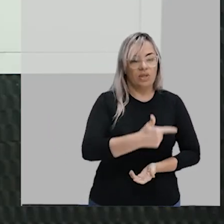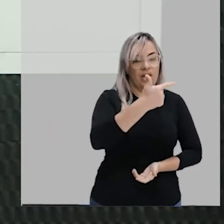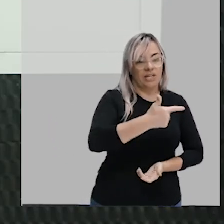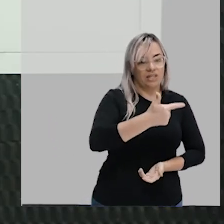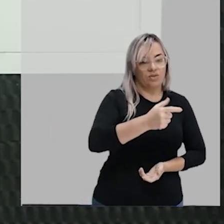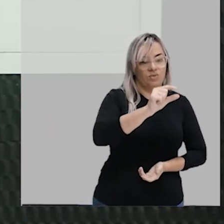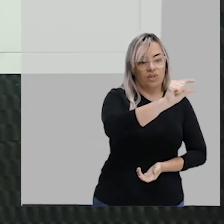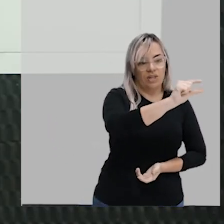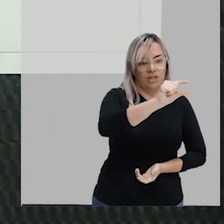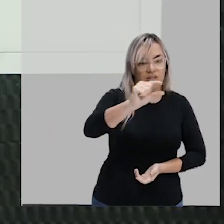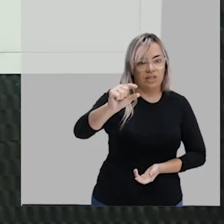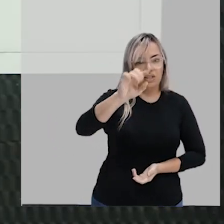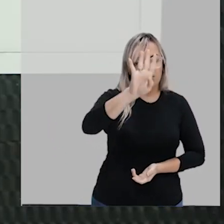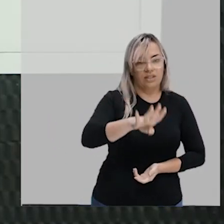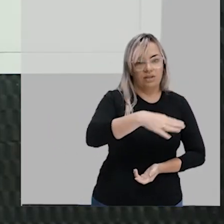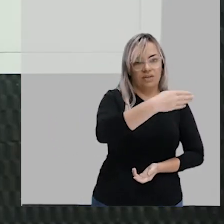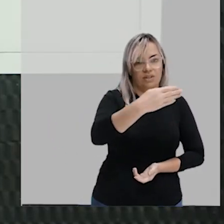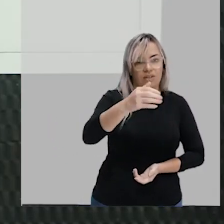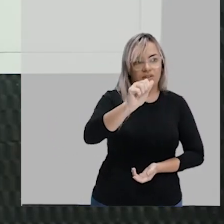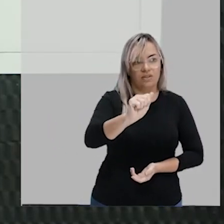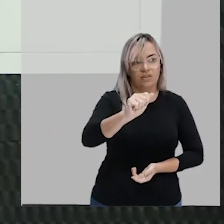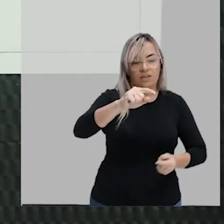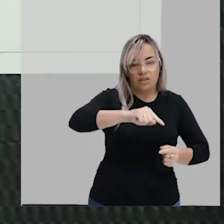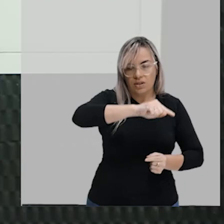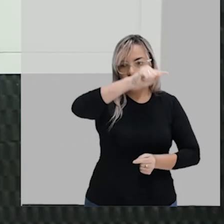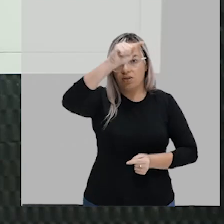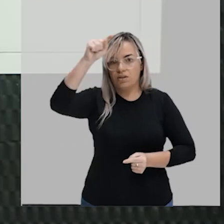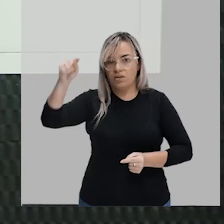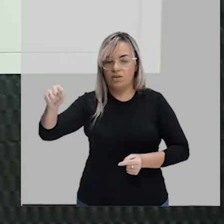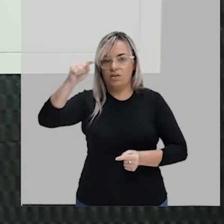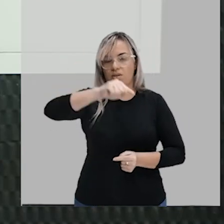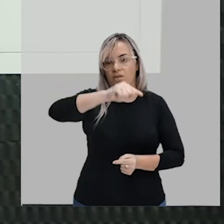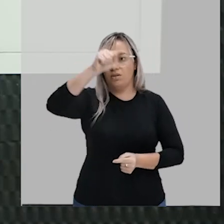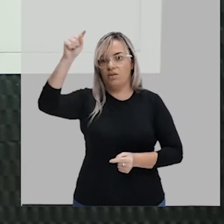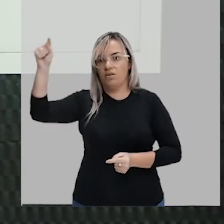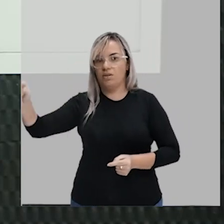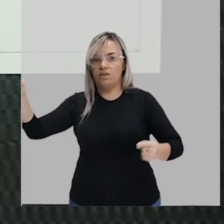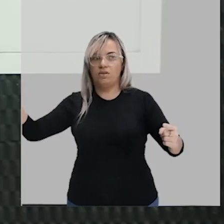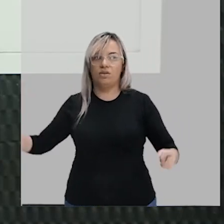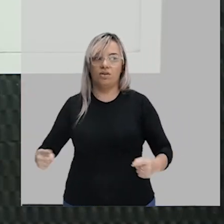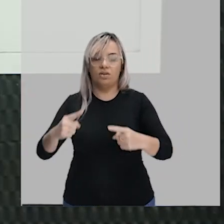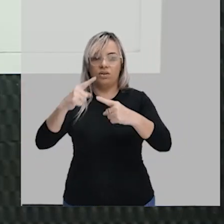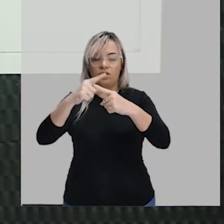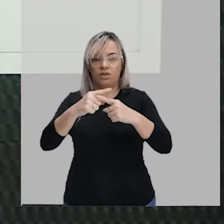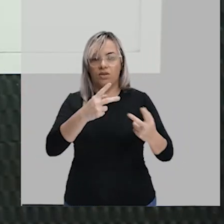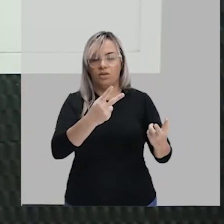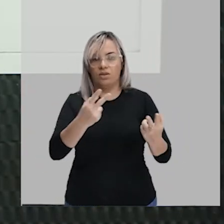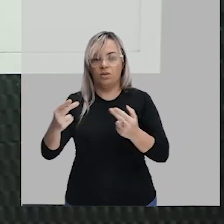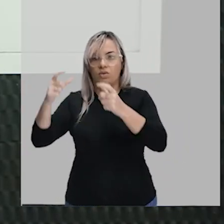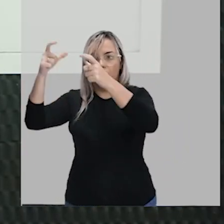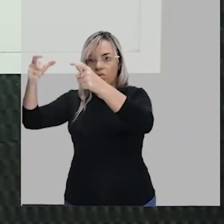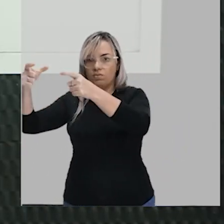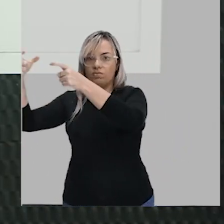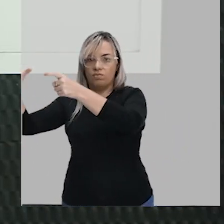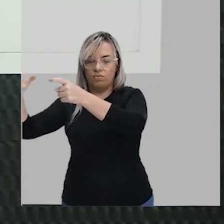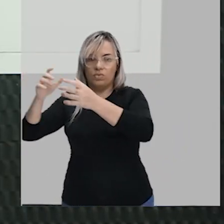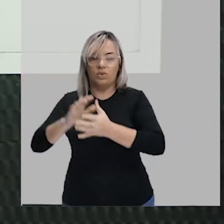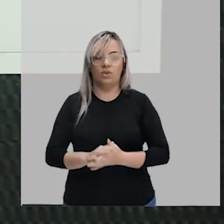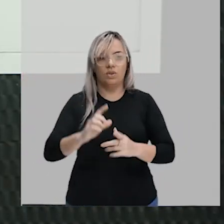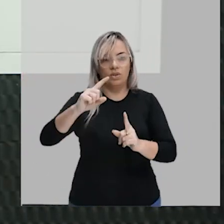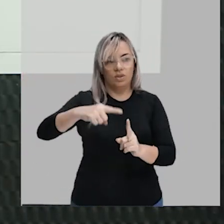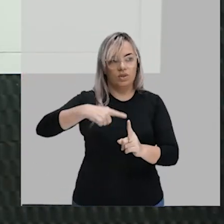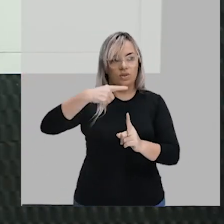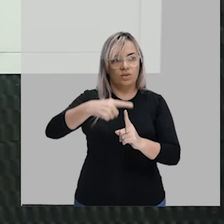matriz A, multiplicando cada elemento pelo seu de mesma posição, ó, e somando. Então,